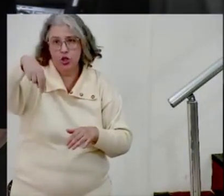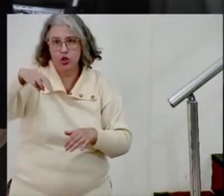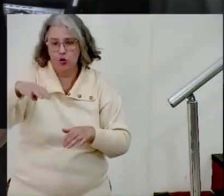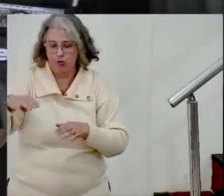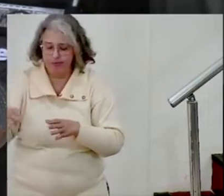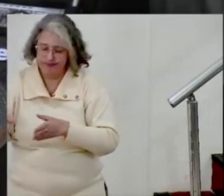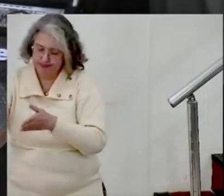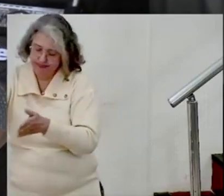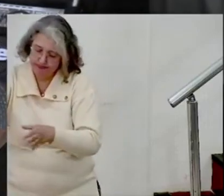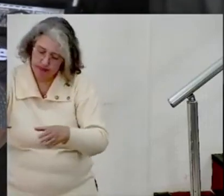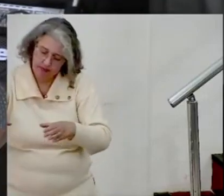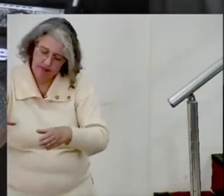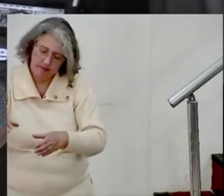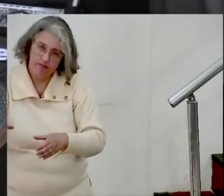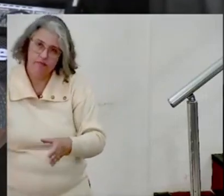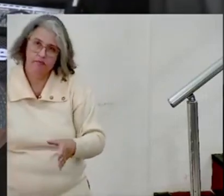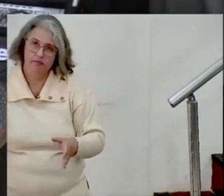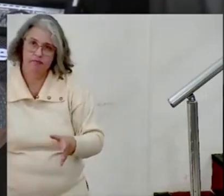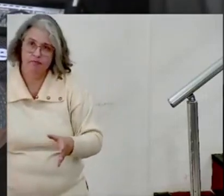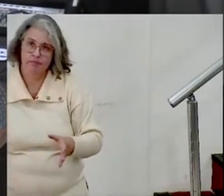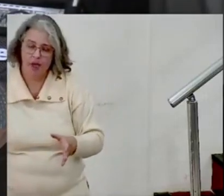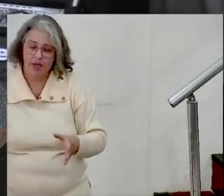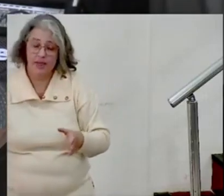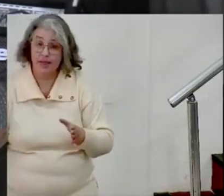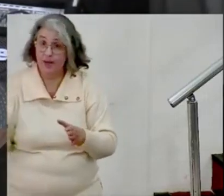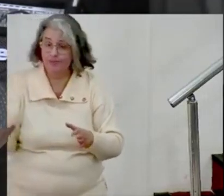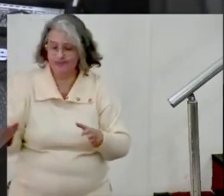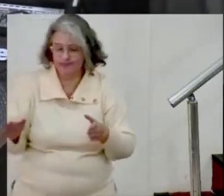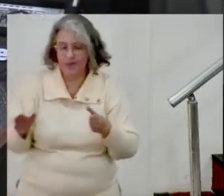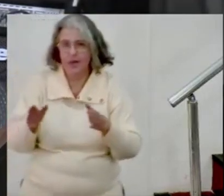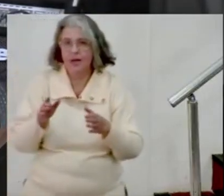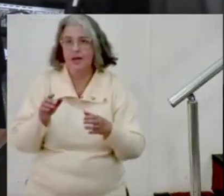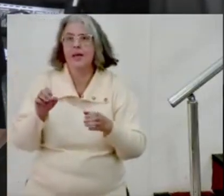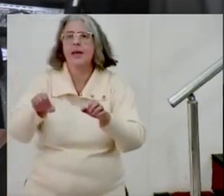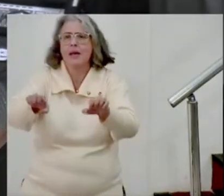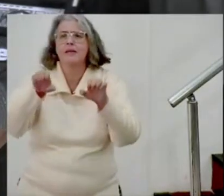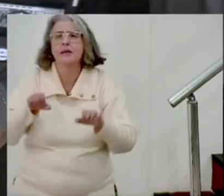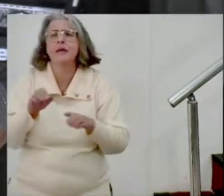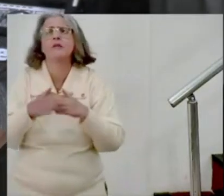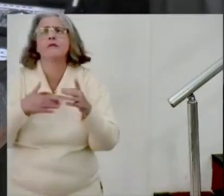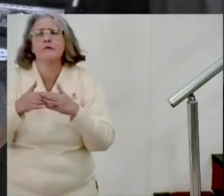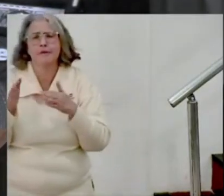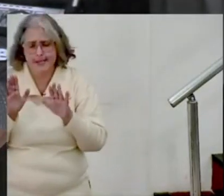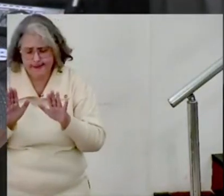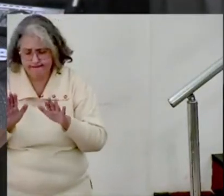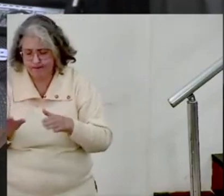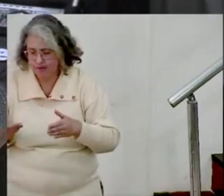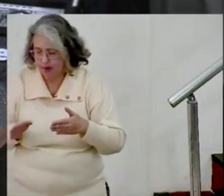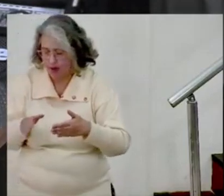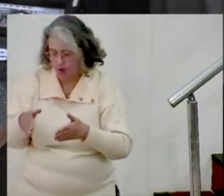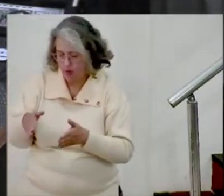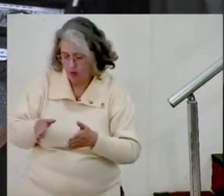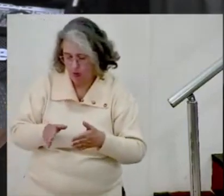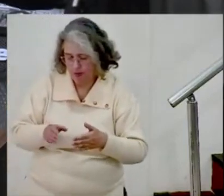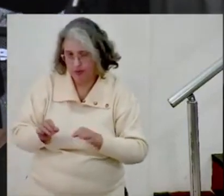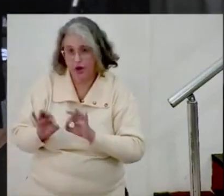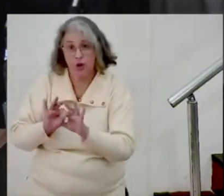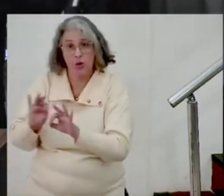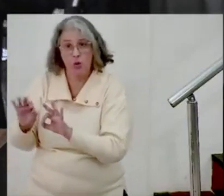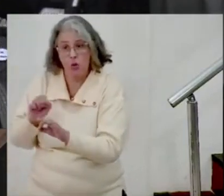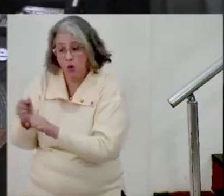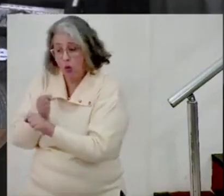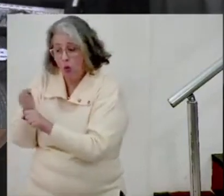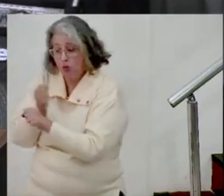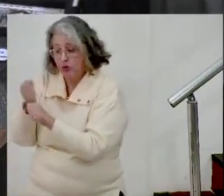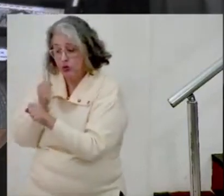fez? Ele tampou a fonte e canalizou a água para o lado de dentro. Então a gente vê isso no livro das Crônicas